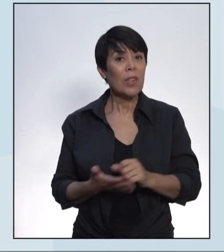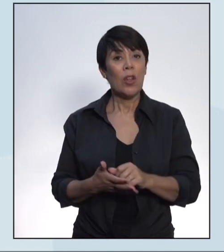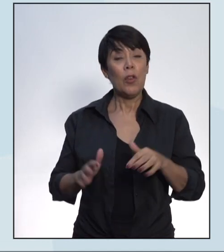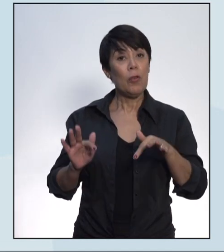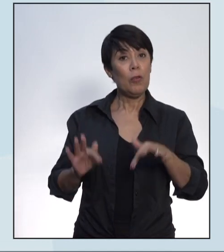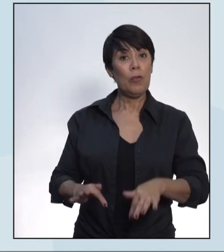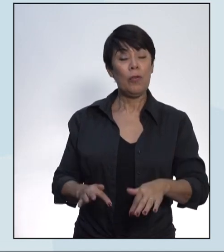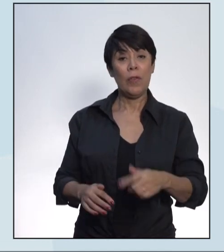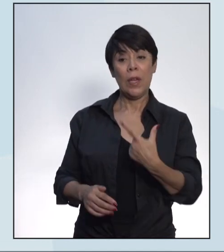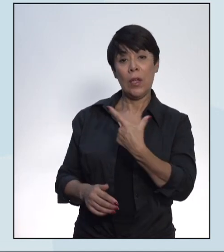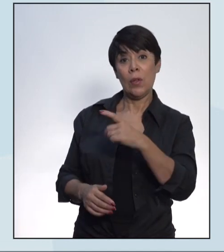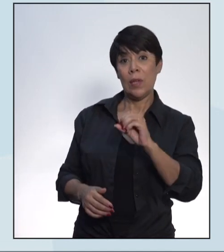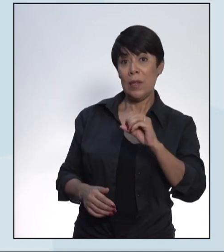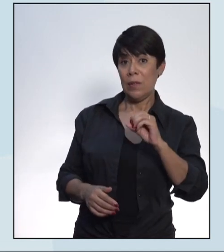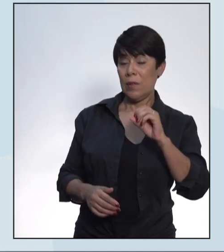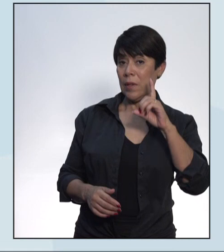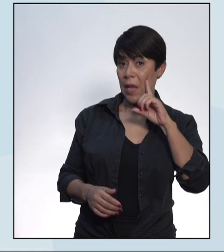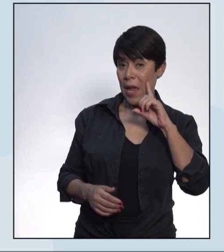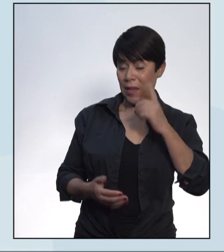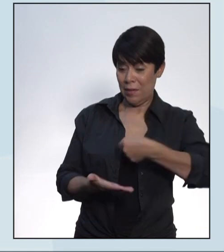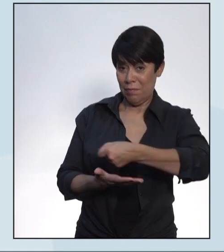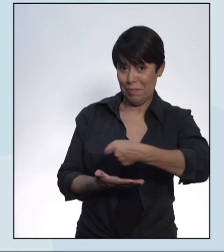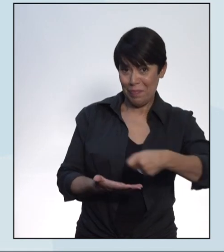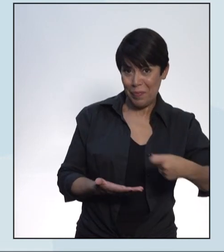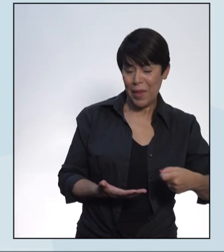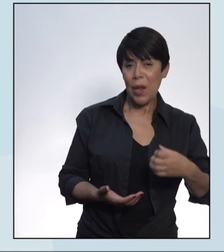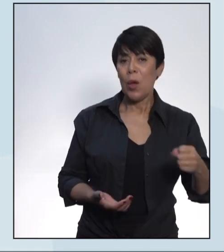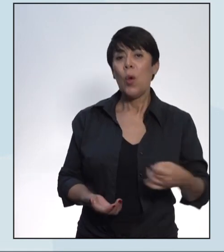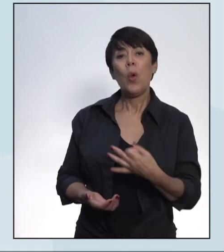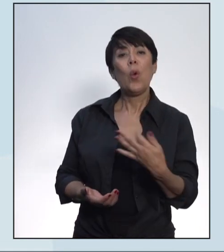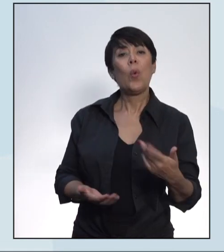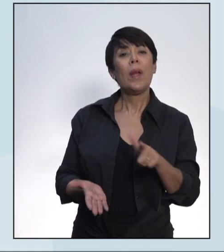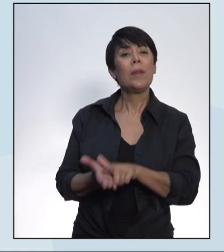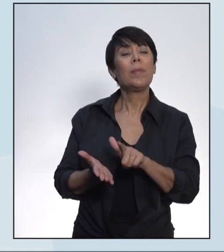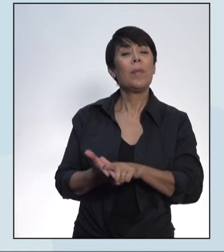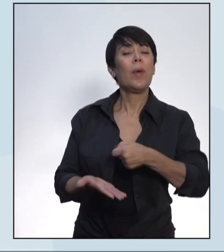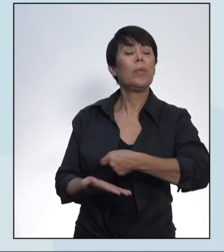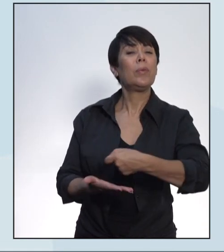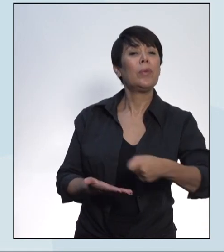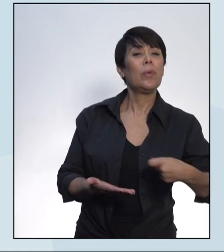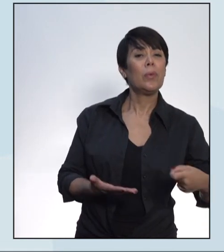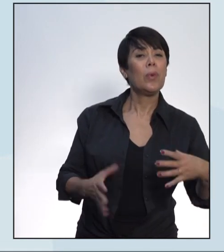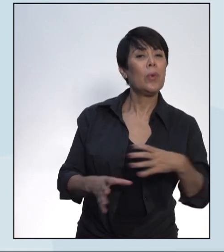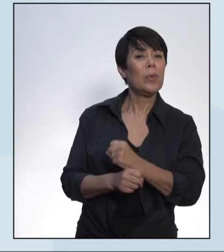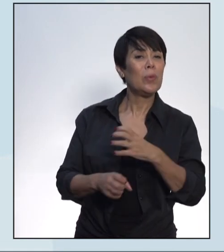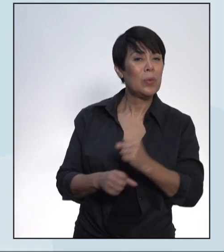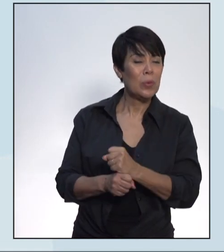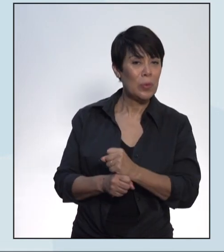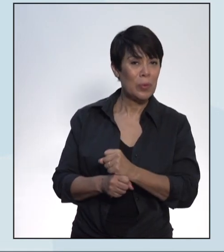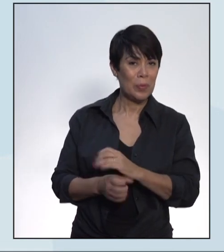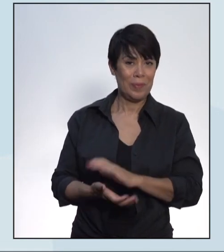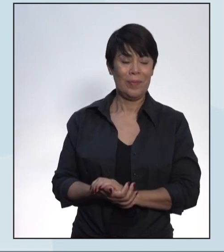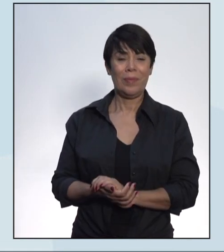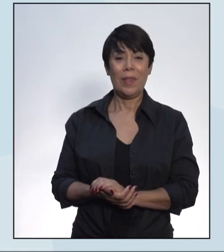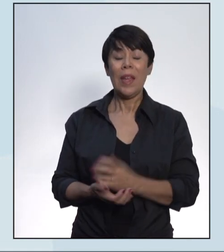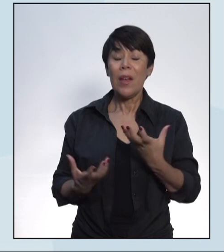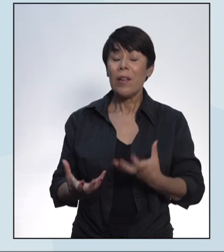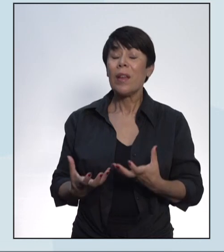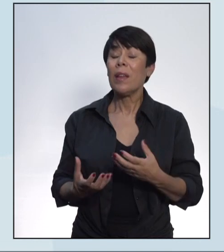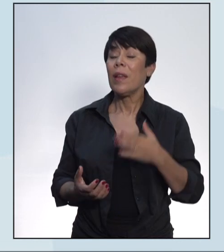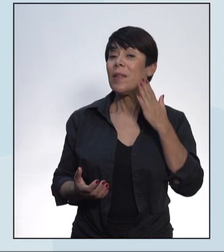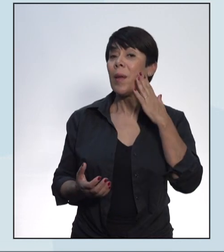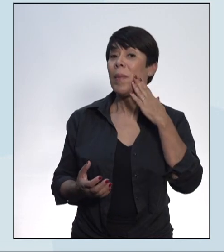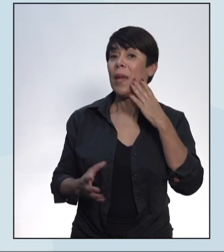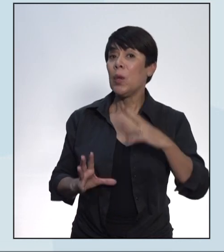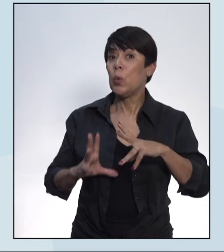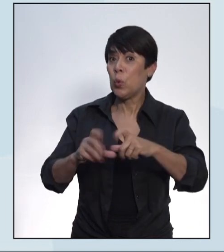do 10º dia de entrega, quantos panfletos foram distribuídos ao total? Eu quero saber o total de